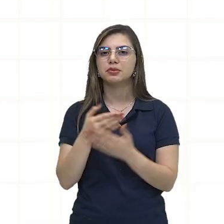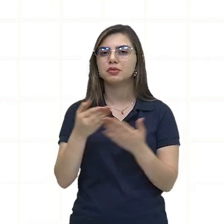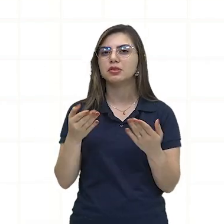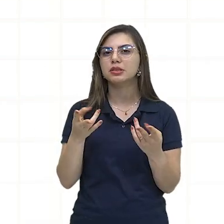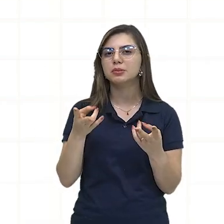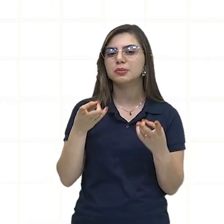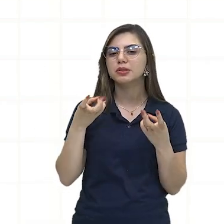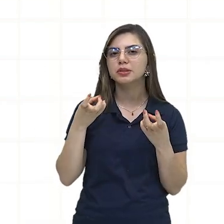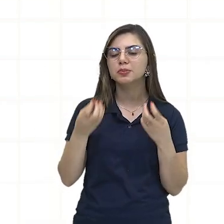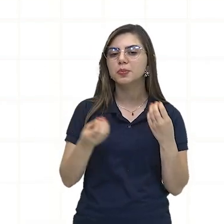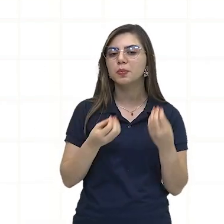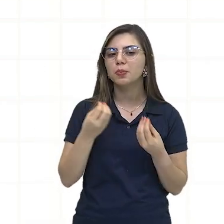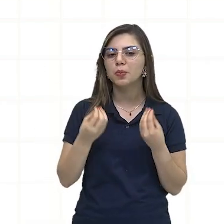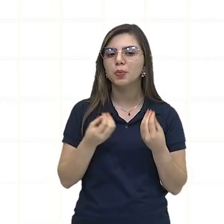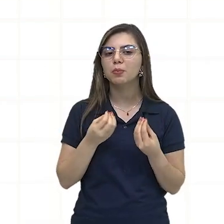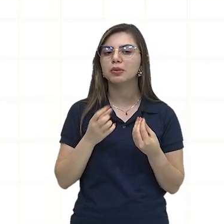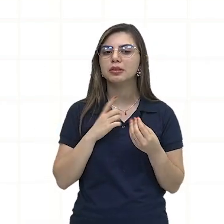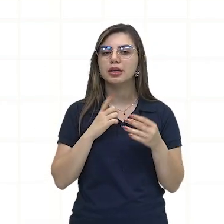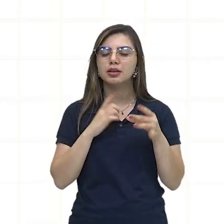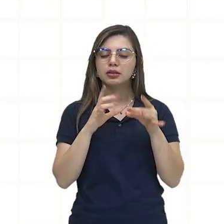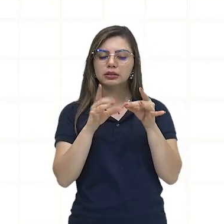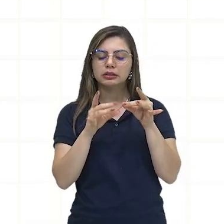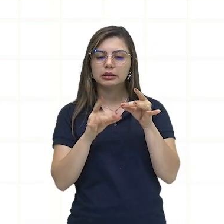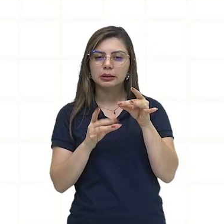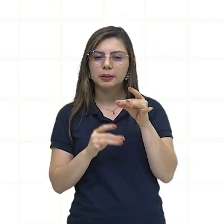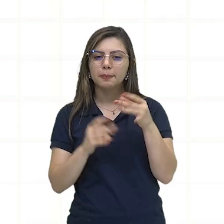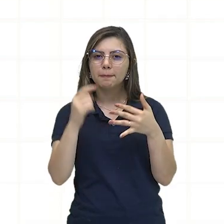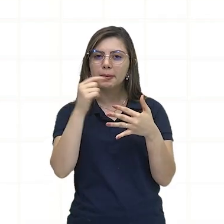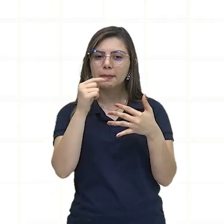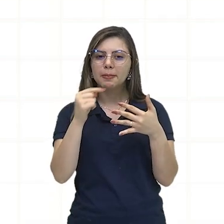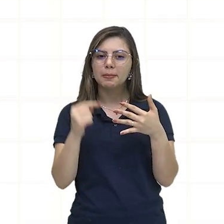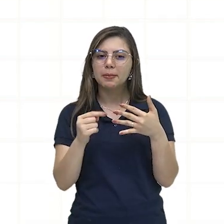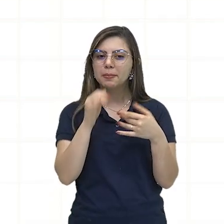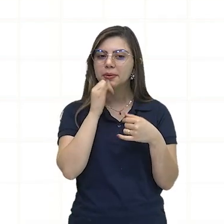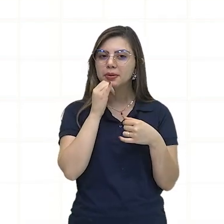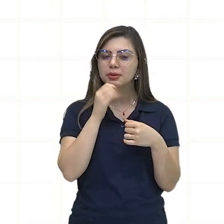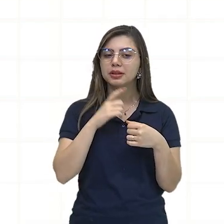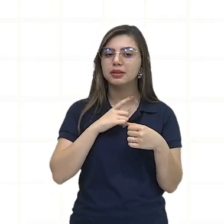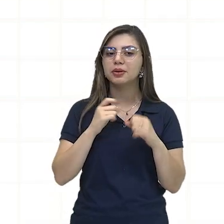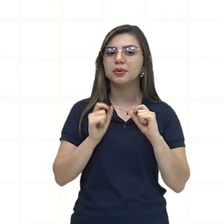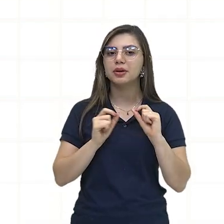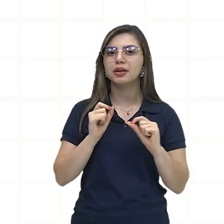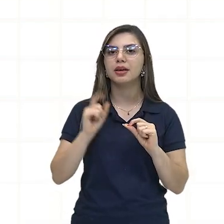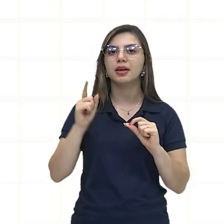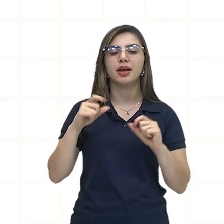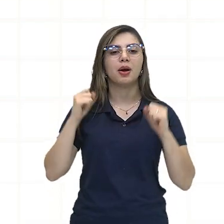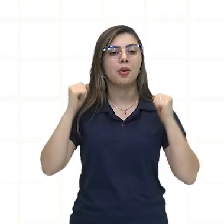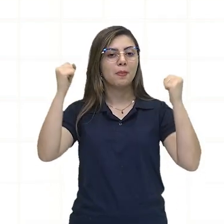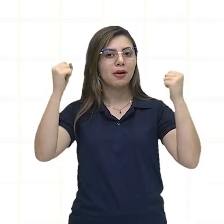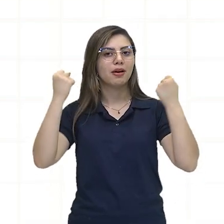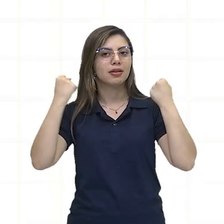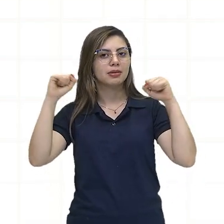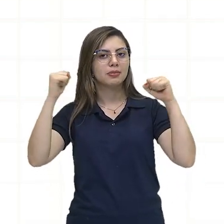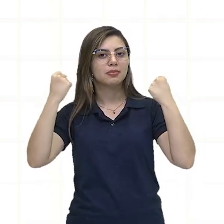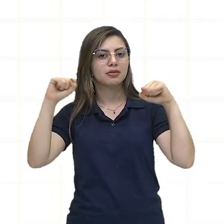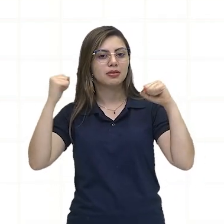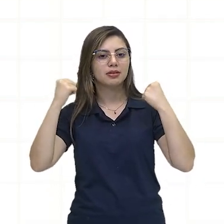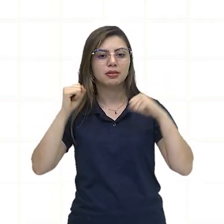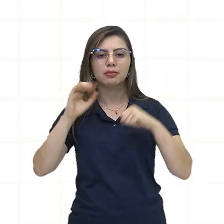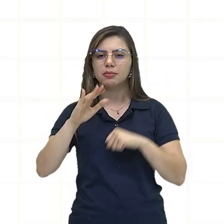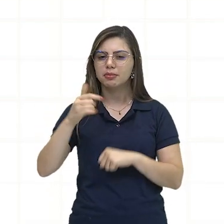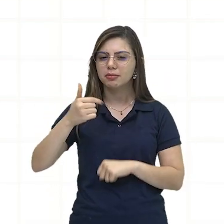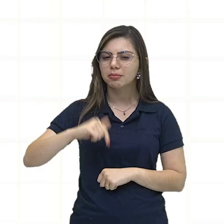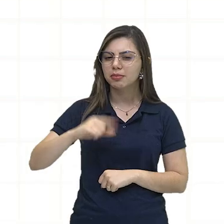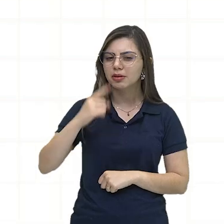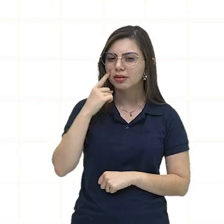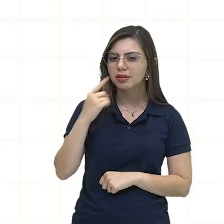que existe um número de detalhes. Ah, olha só, tem uma academia ao ar livre bem aqui. Tem uma